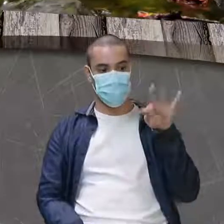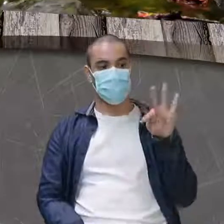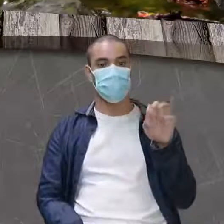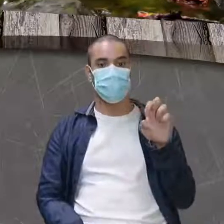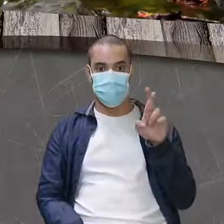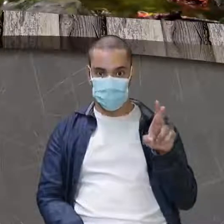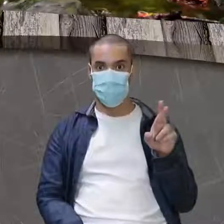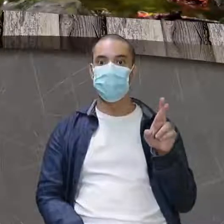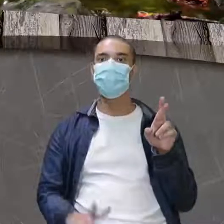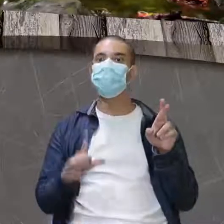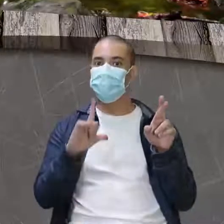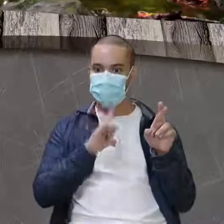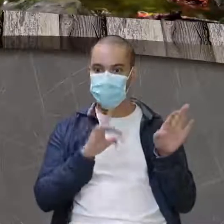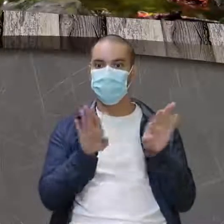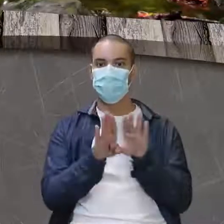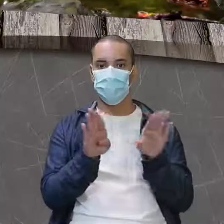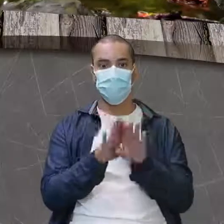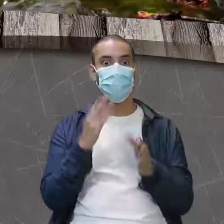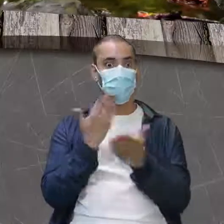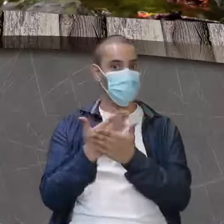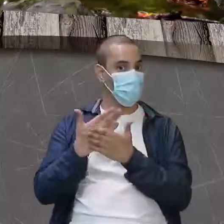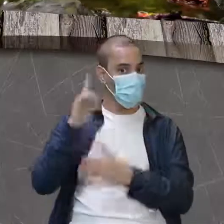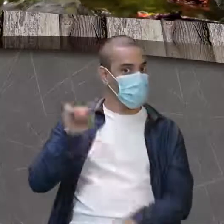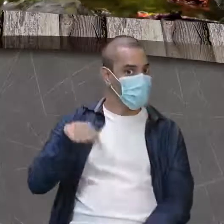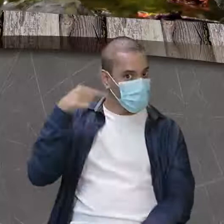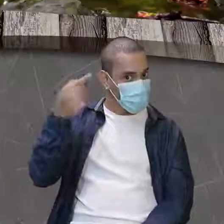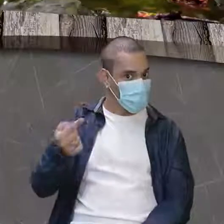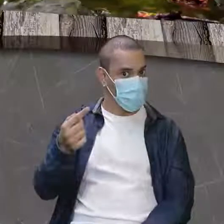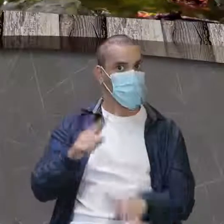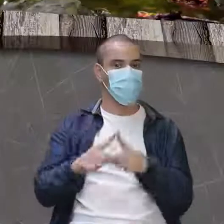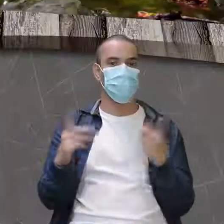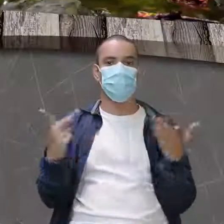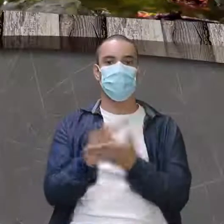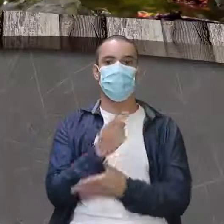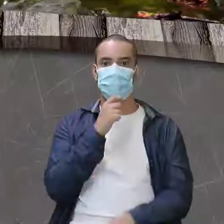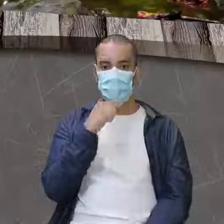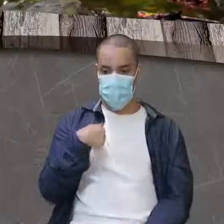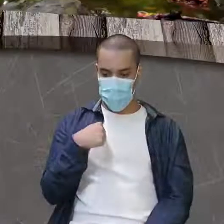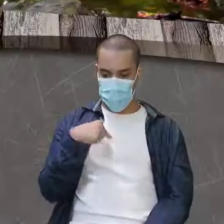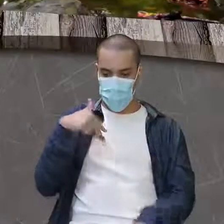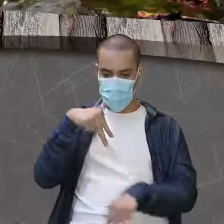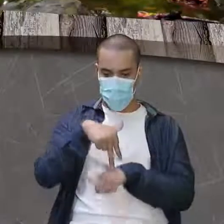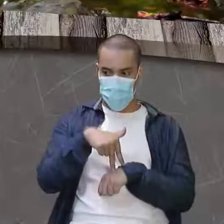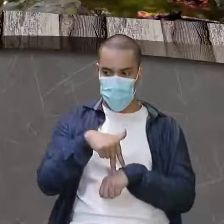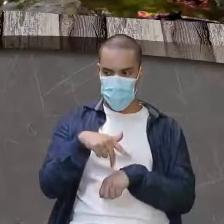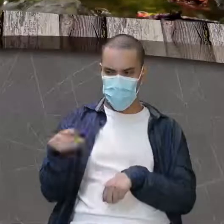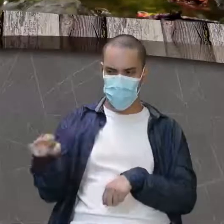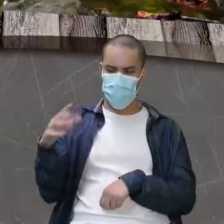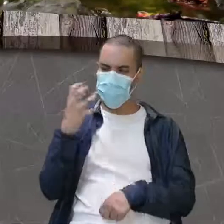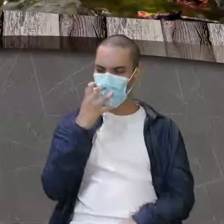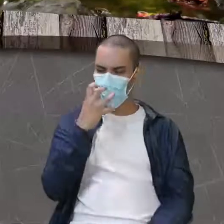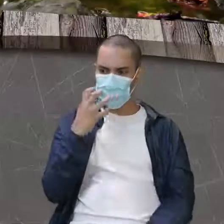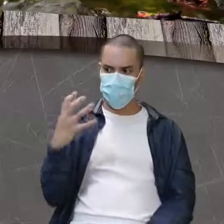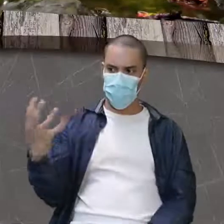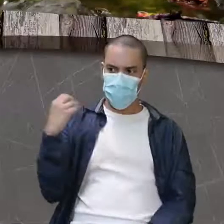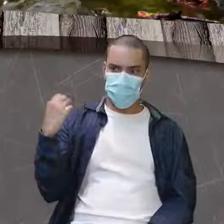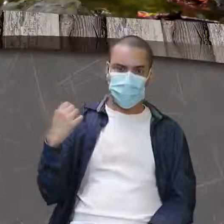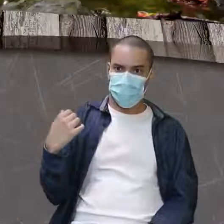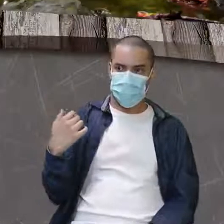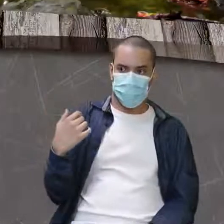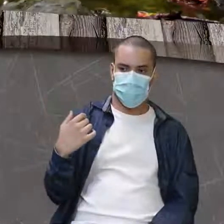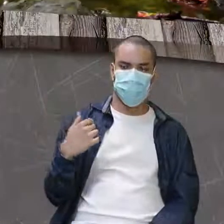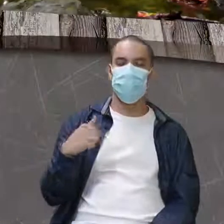interespecíficas. Não é o caso, mas acontece quando você está com medo do cachorro, você vai entrar no quintal que você, né, a